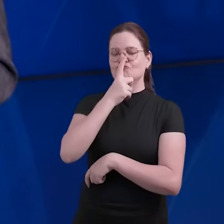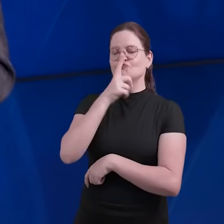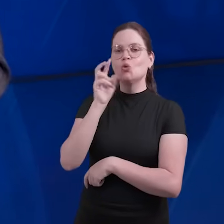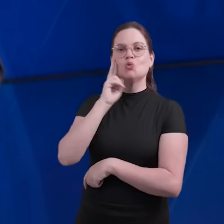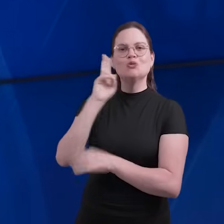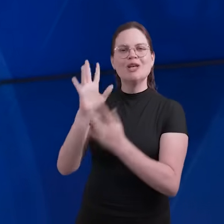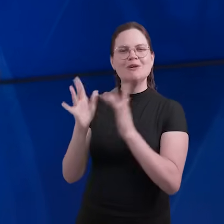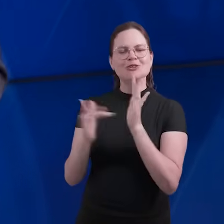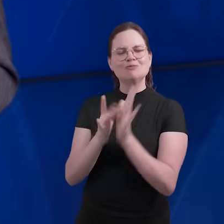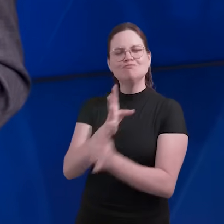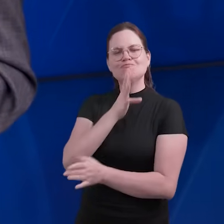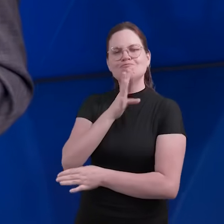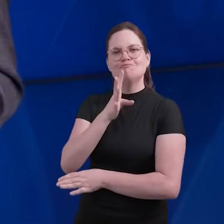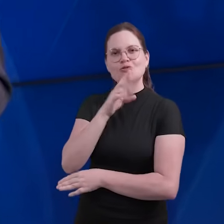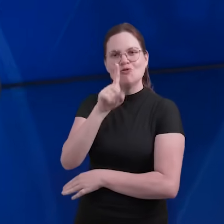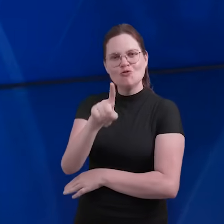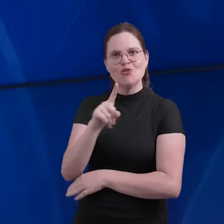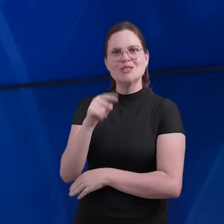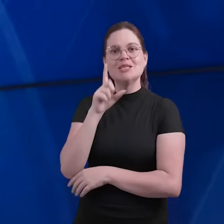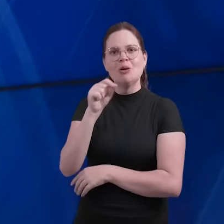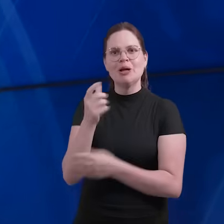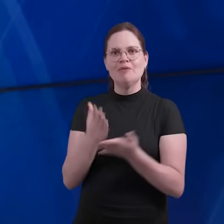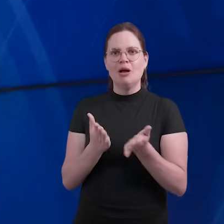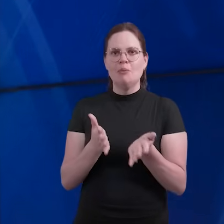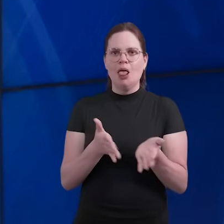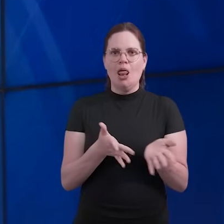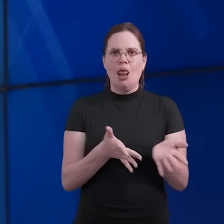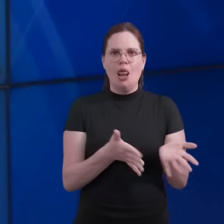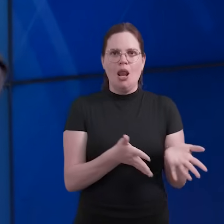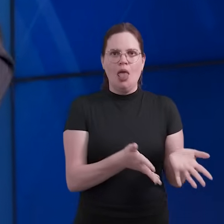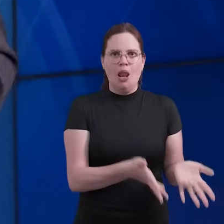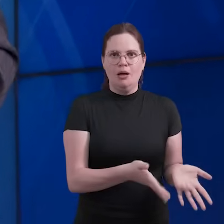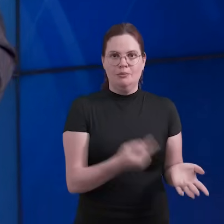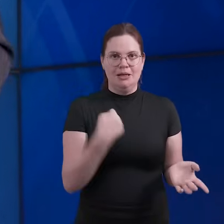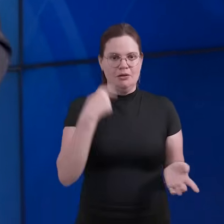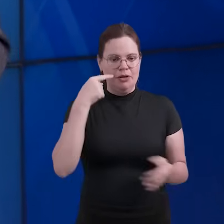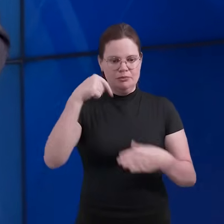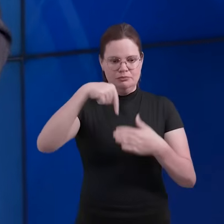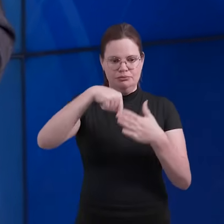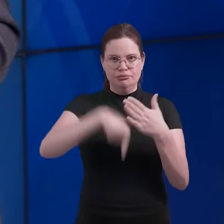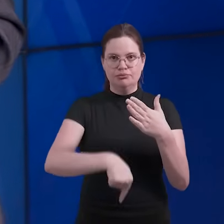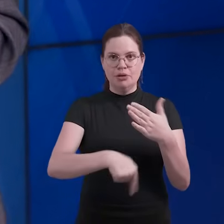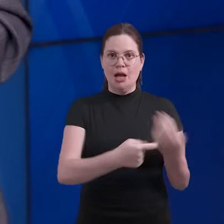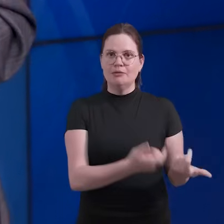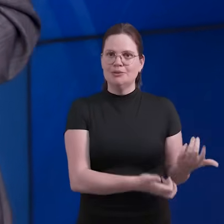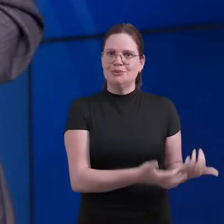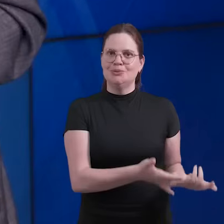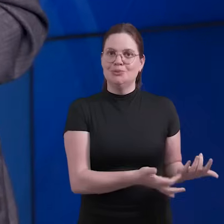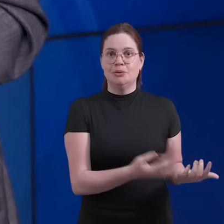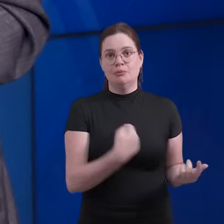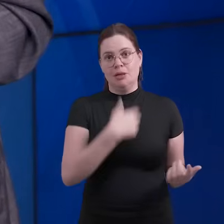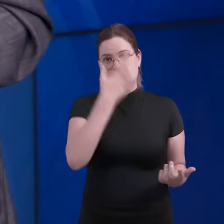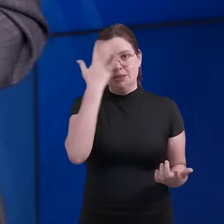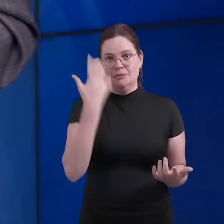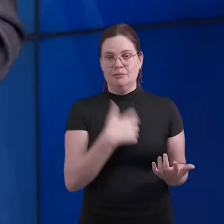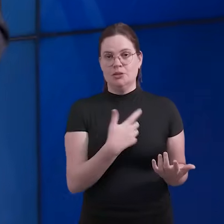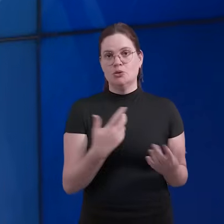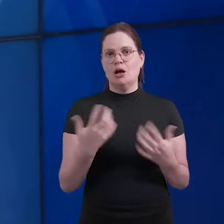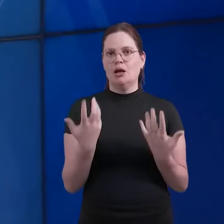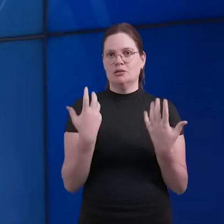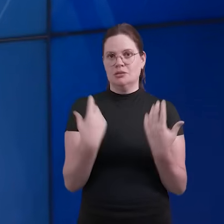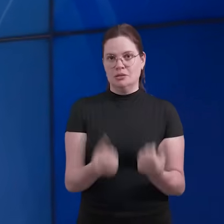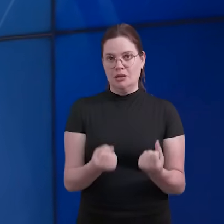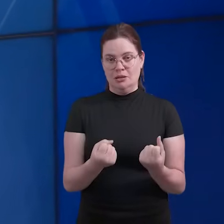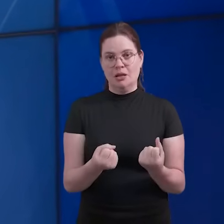encontro com Jesus, você agora não vai caminhar para baixo. Por que a palavra obras aqui? Porque houve aqueles que aceitaram